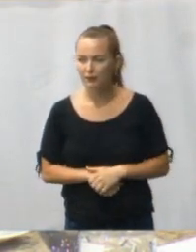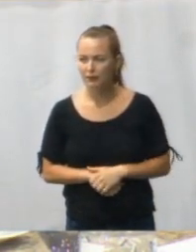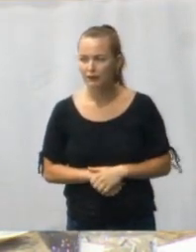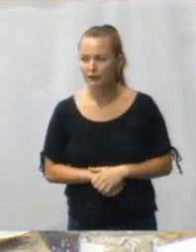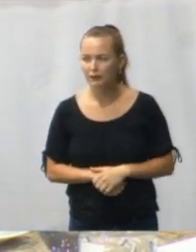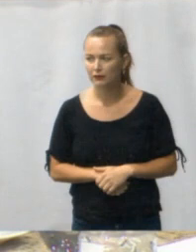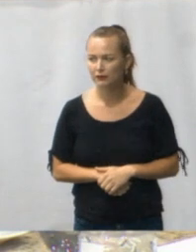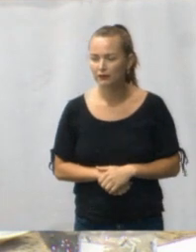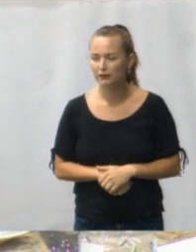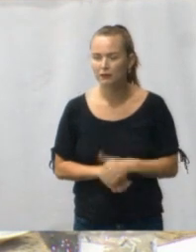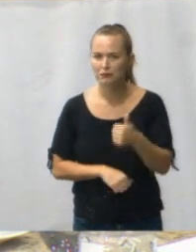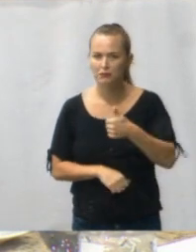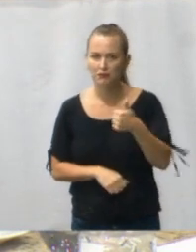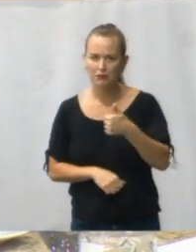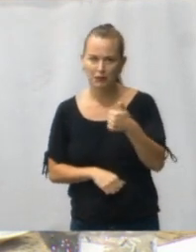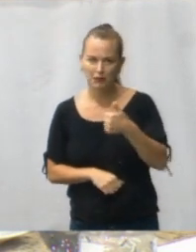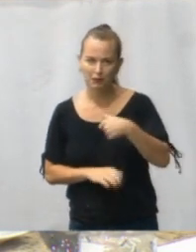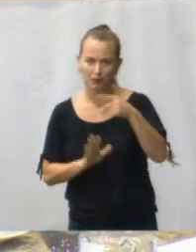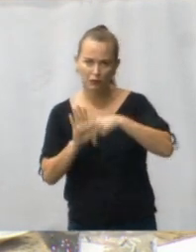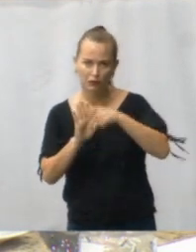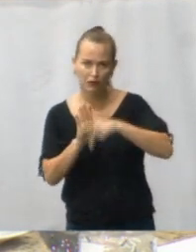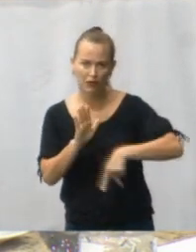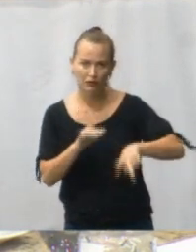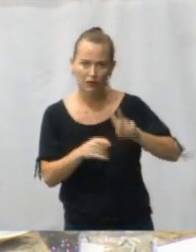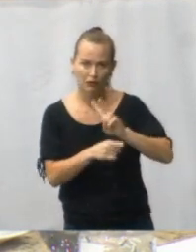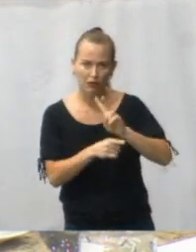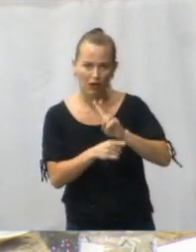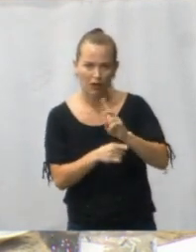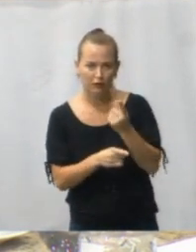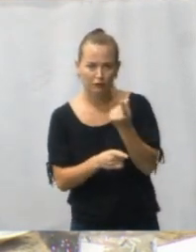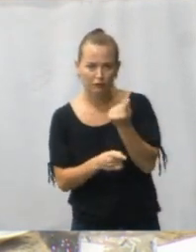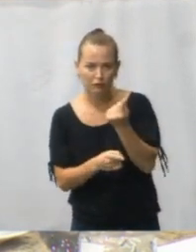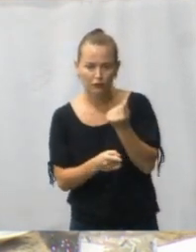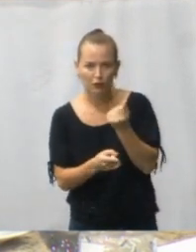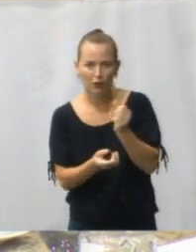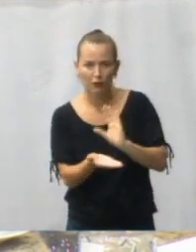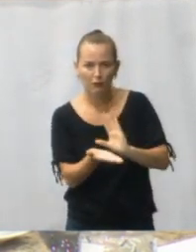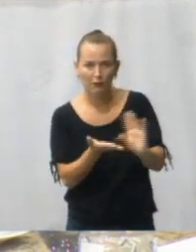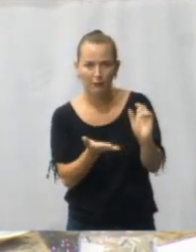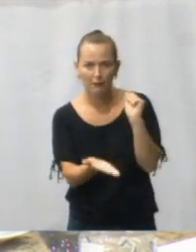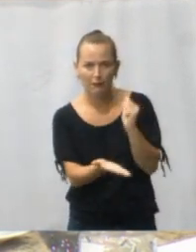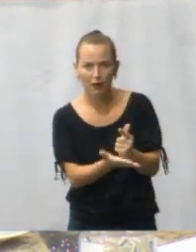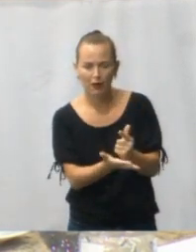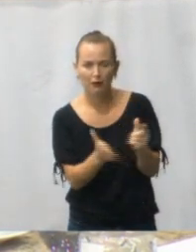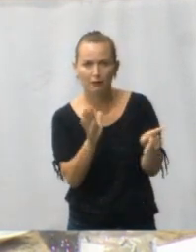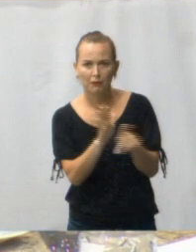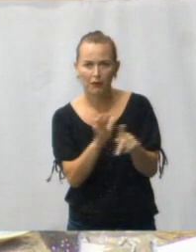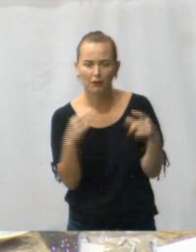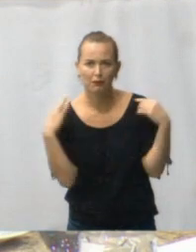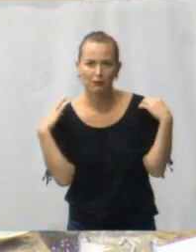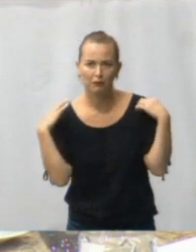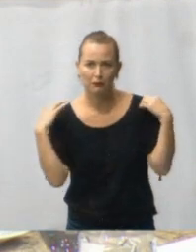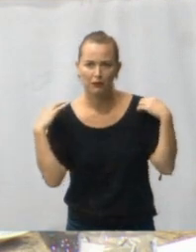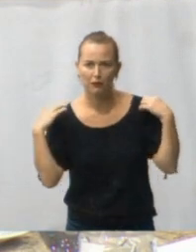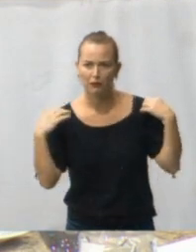da guarda, da indenização do auxílio fardamento. Vereador Decano, vereador Luiz Paulo